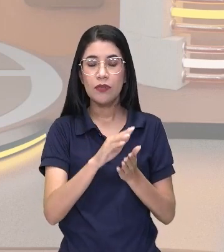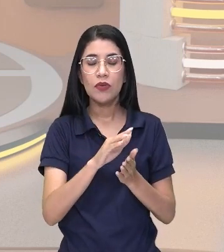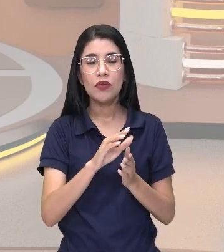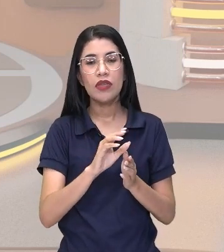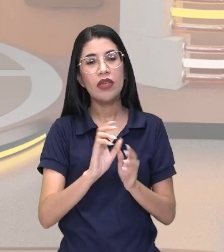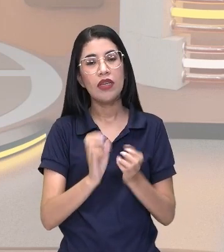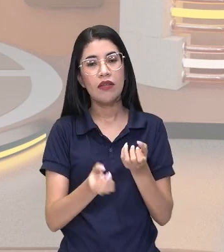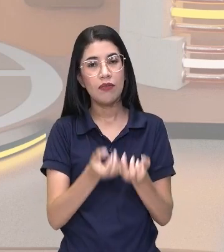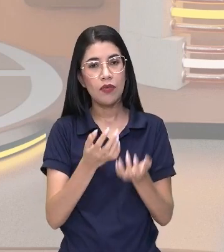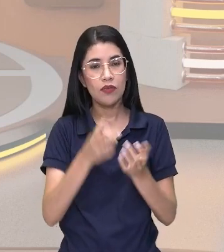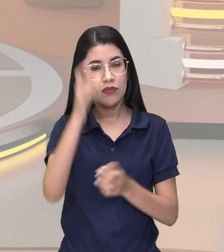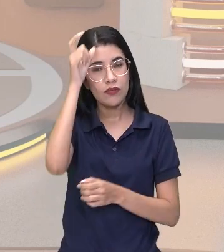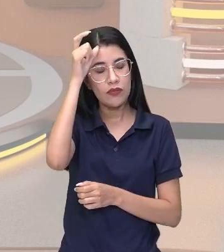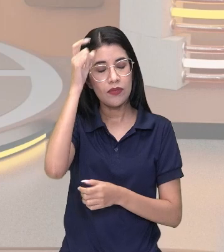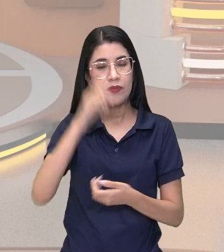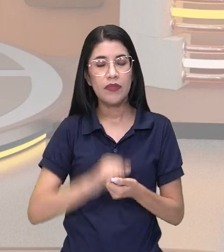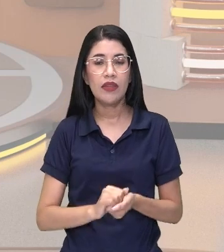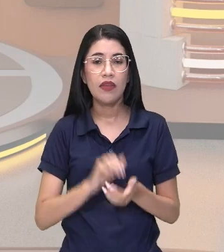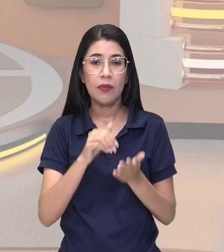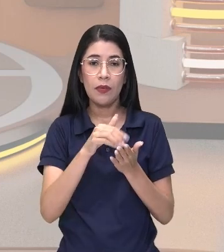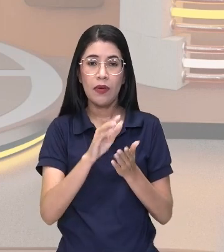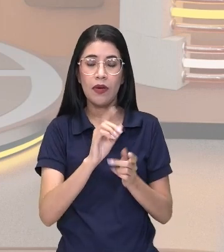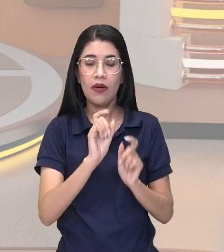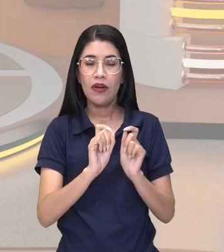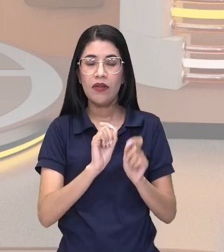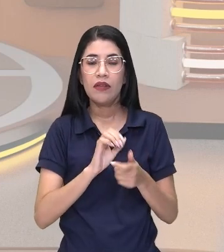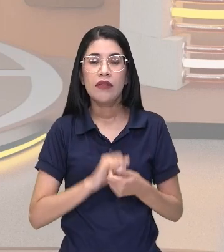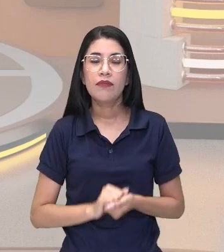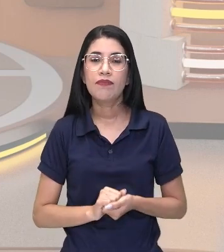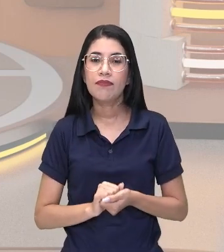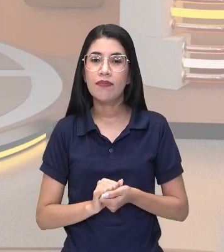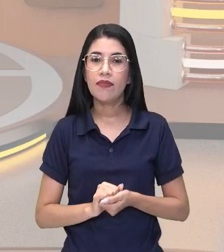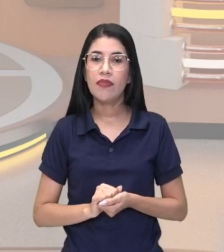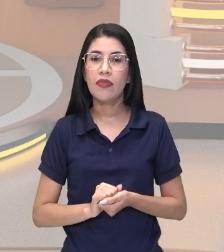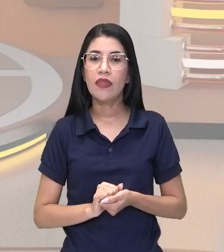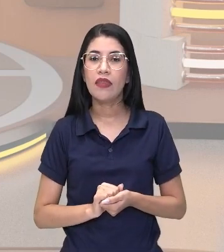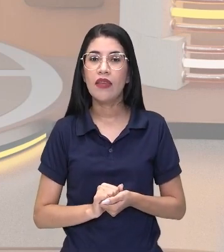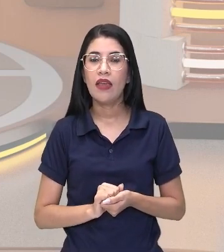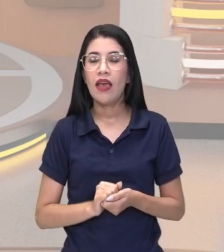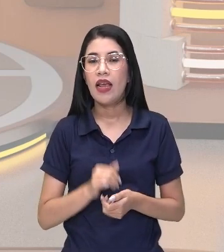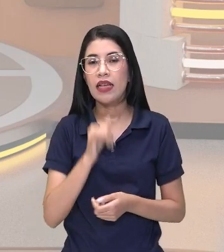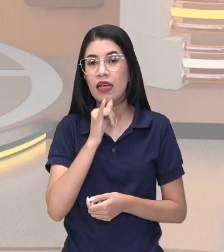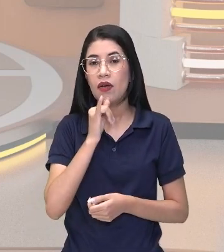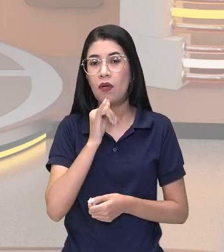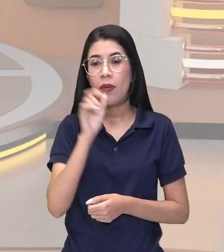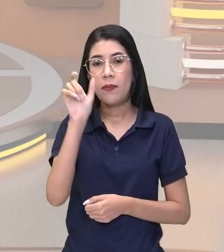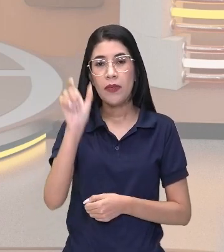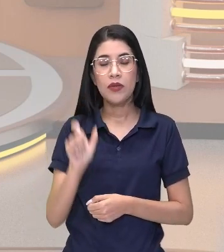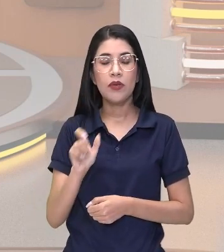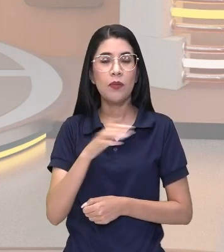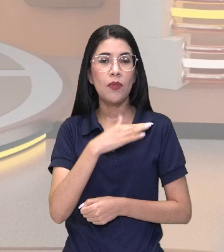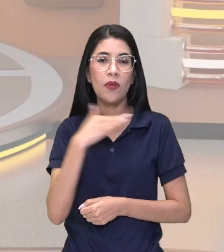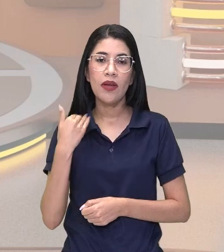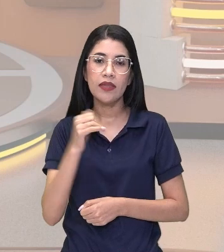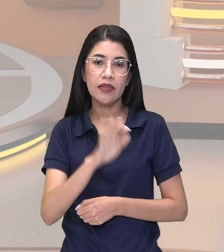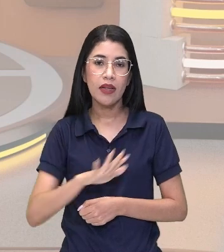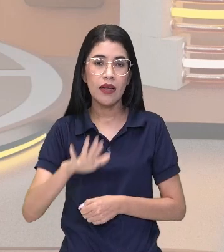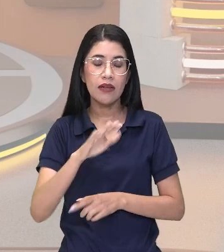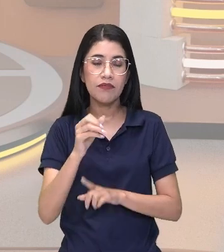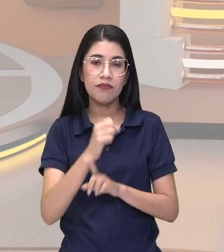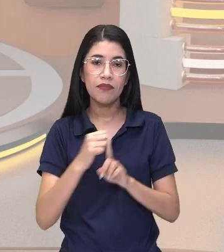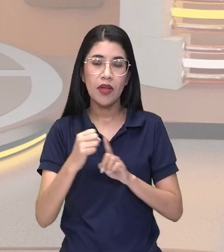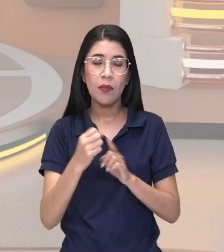era algo tão pesado e tão sério que era basicamente a morte de uma pessoa socialmente. Porque quando você